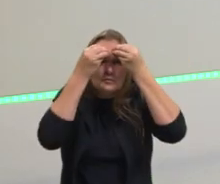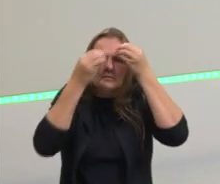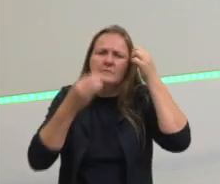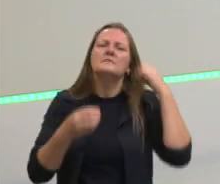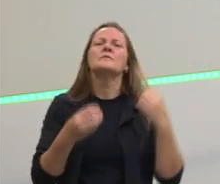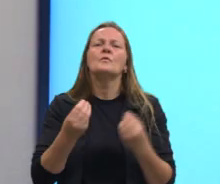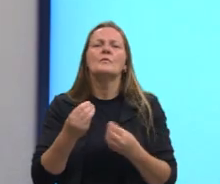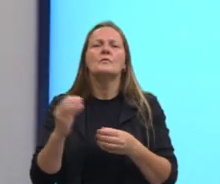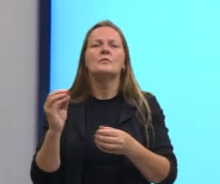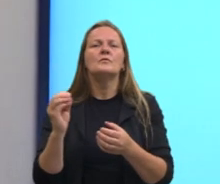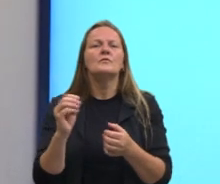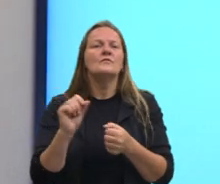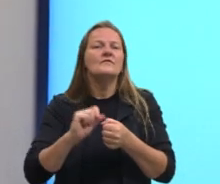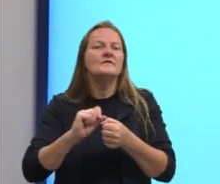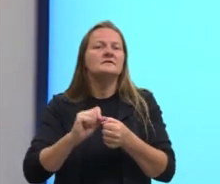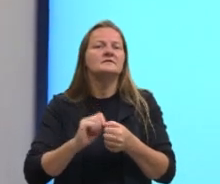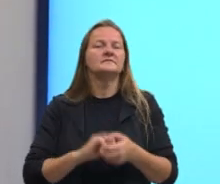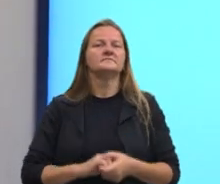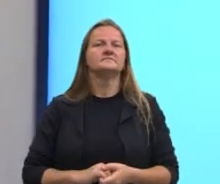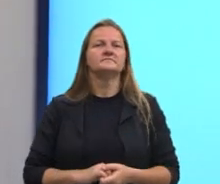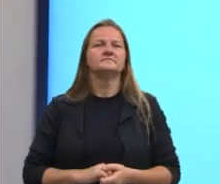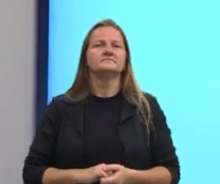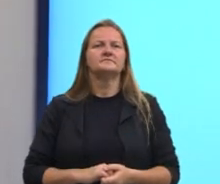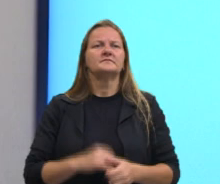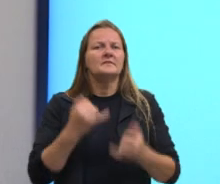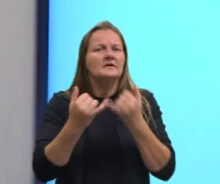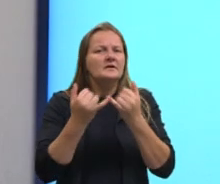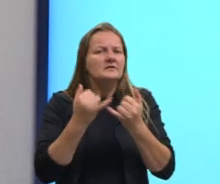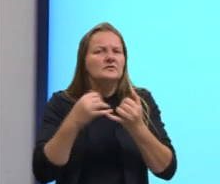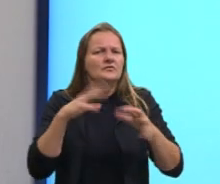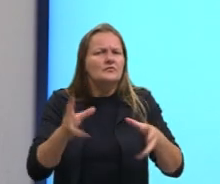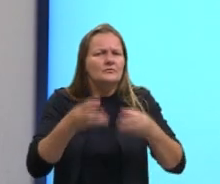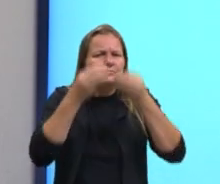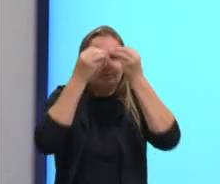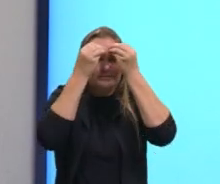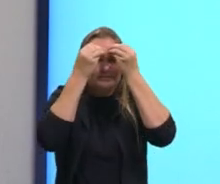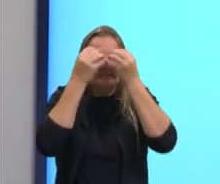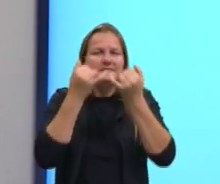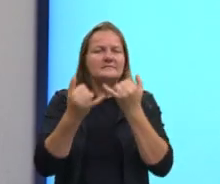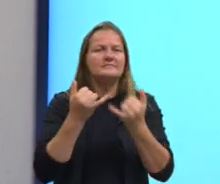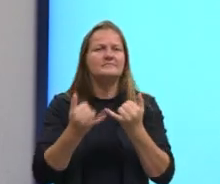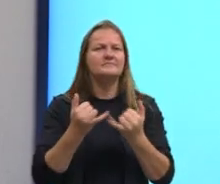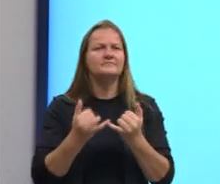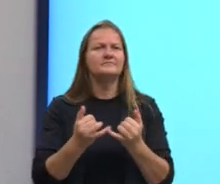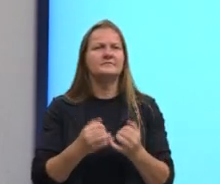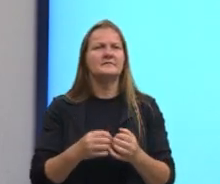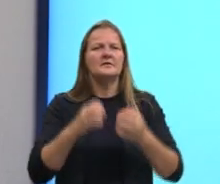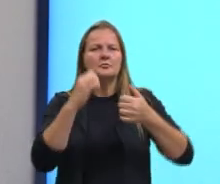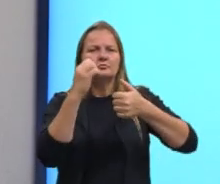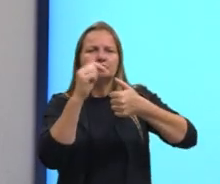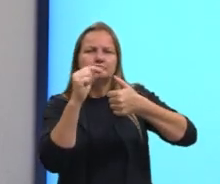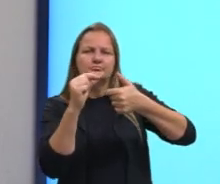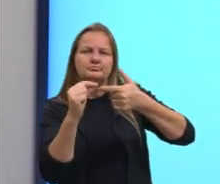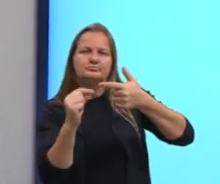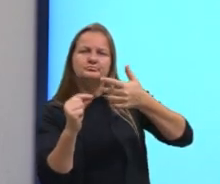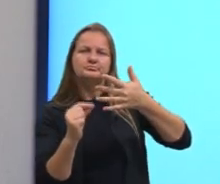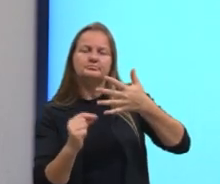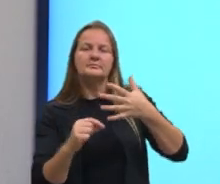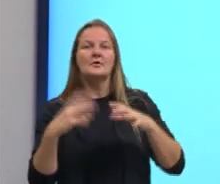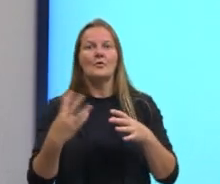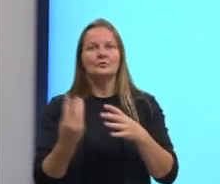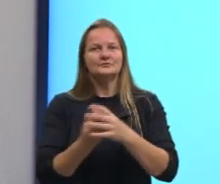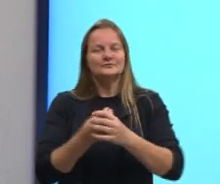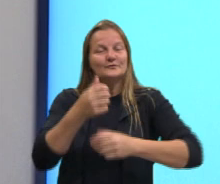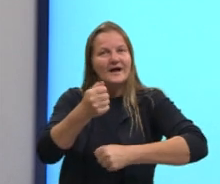então aqui com o exercício de fixação o exercício de fixação consistia em enumerar os elementos do conjunto